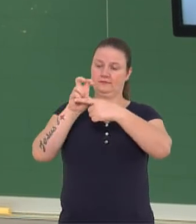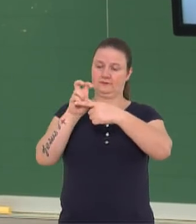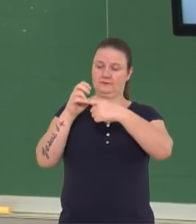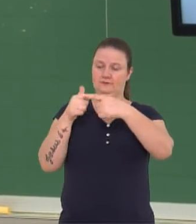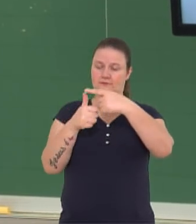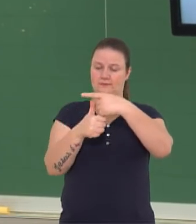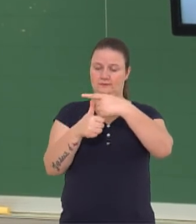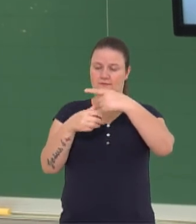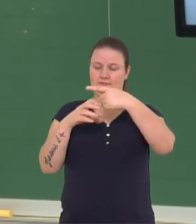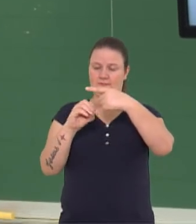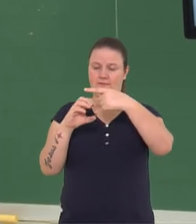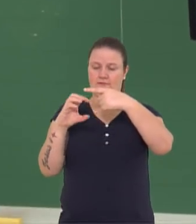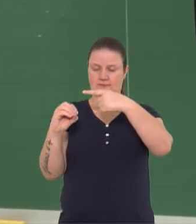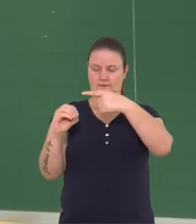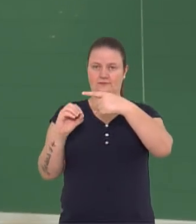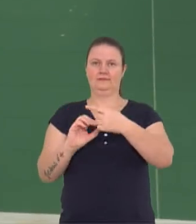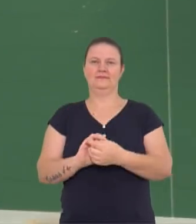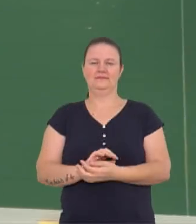centésimos.